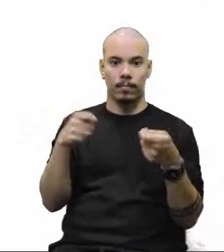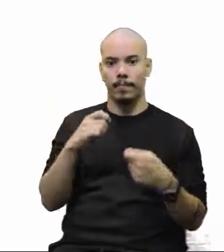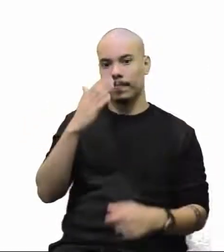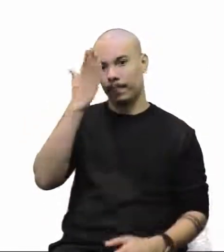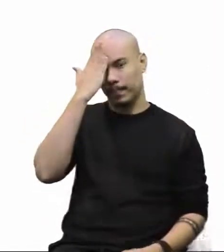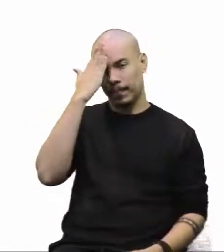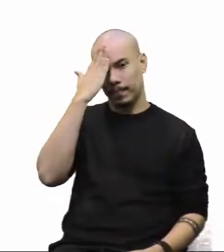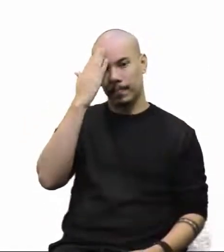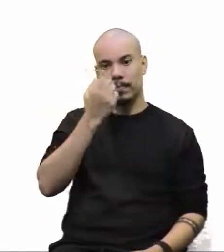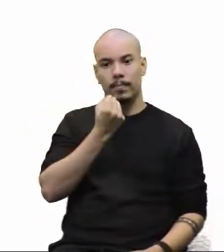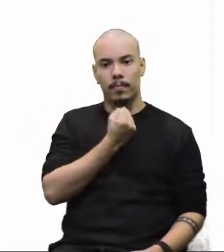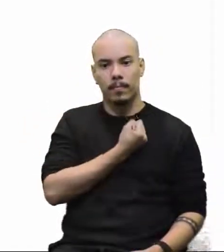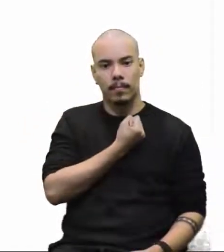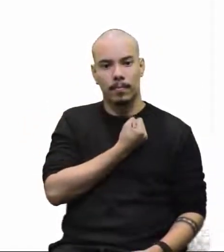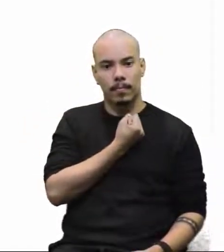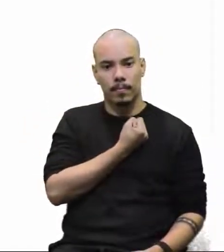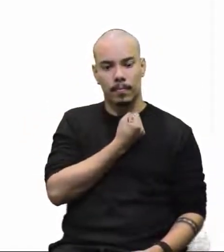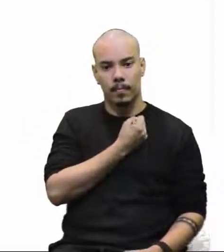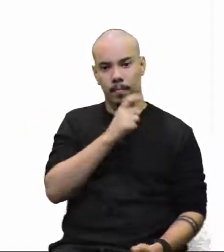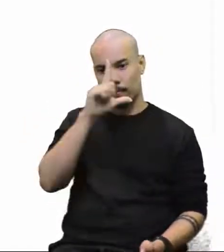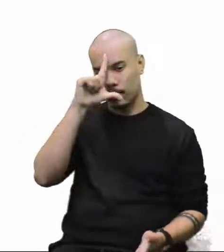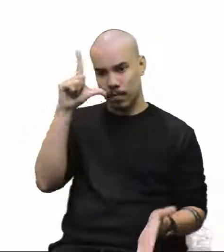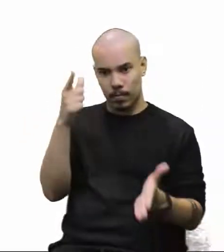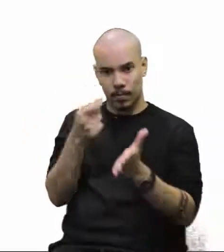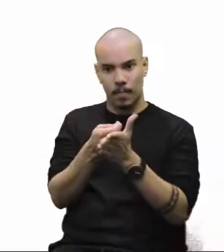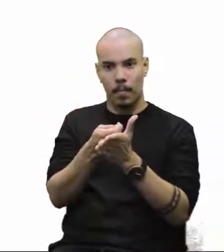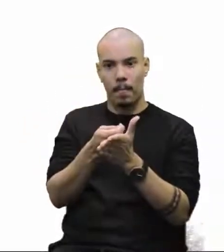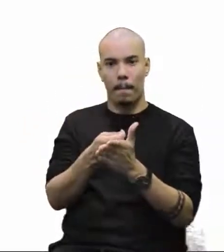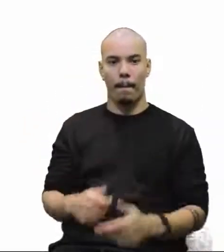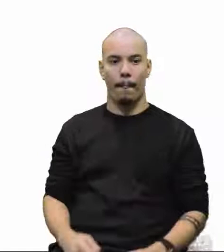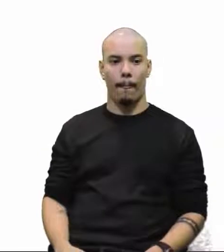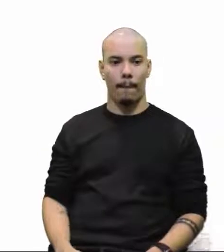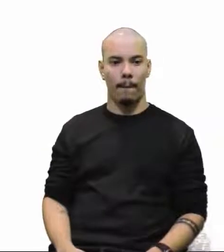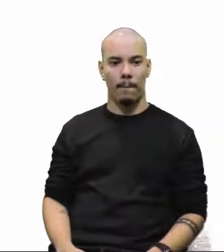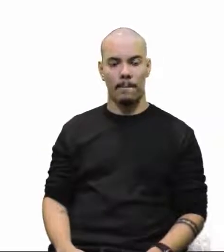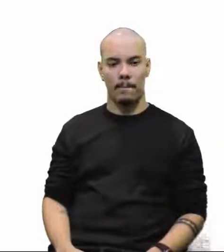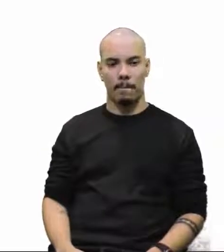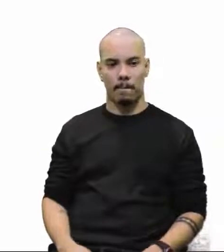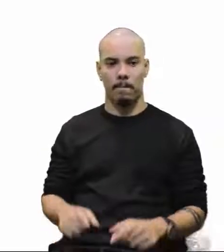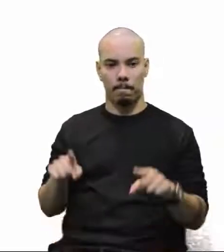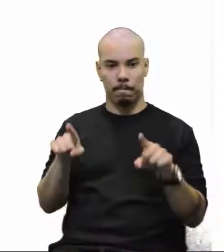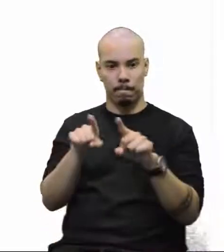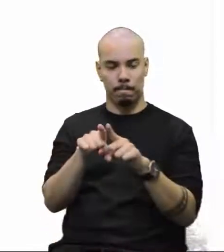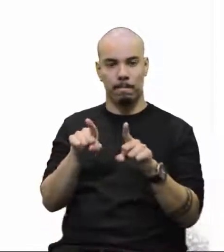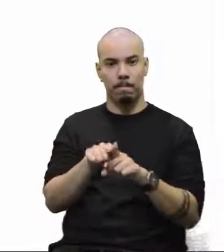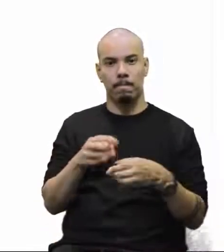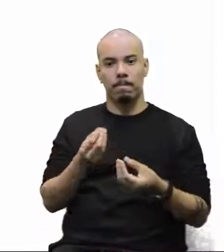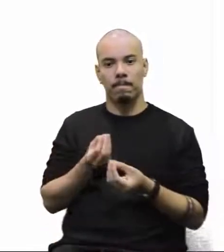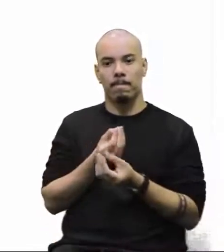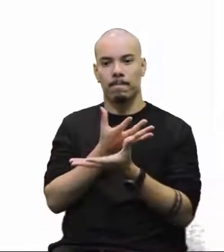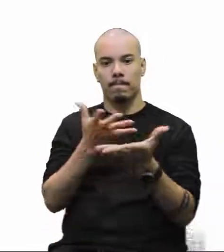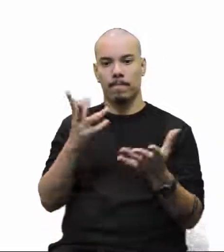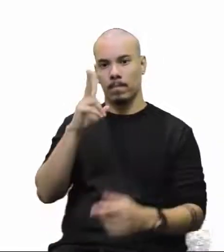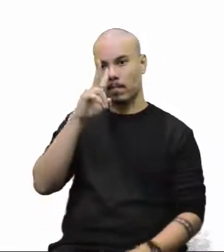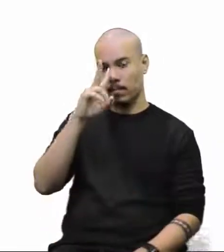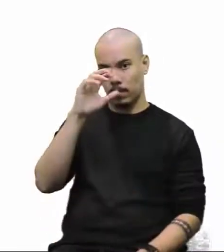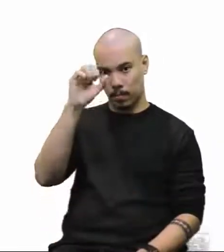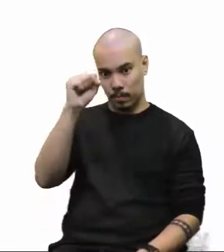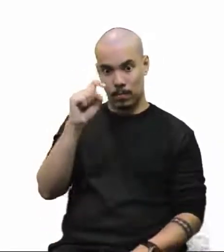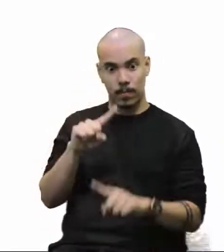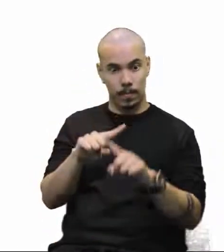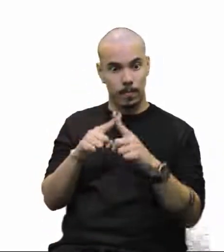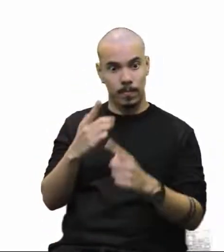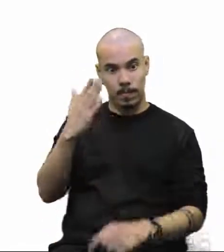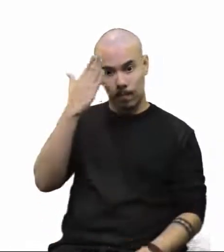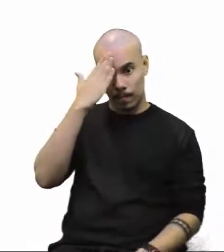velocidade dessa, olha só, determinar a velocidade dessa carga. E também a equação fornece a força magnética. Sabendo isso,